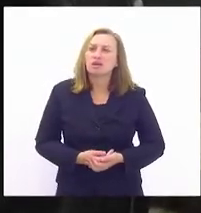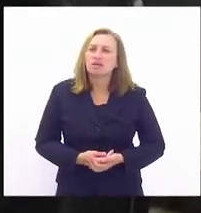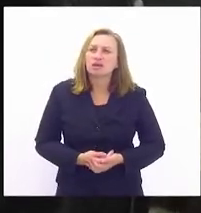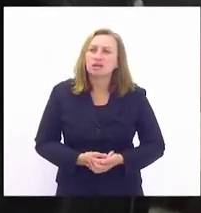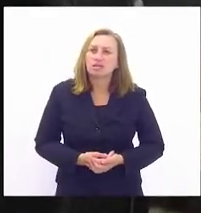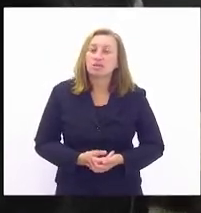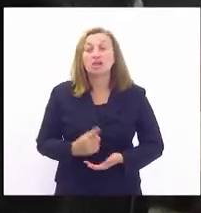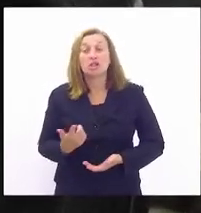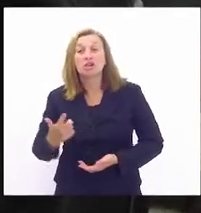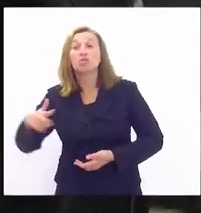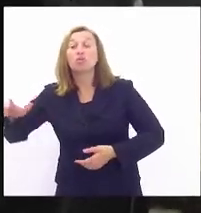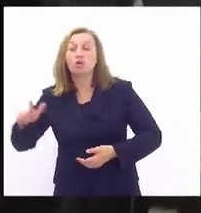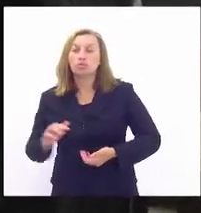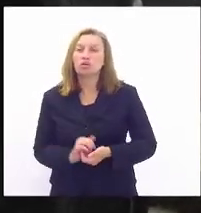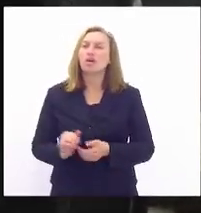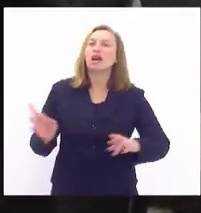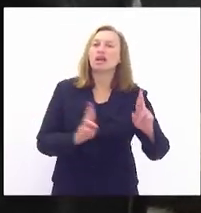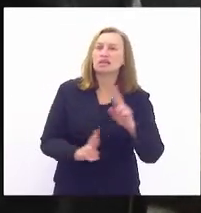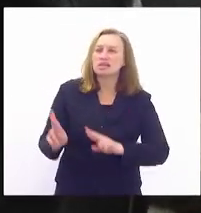E a outra coisa em relação